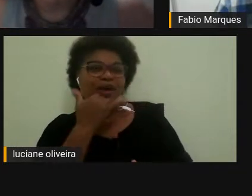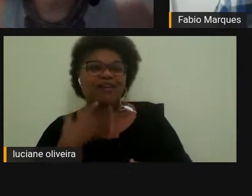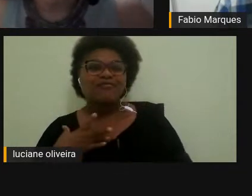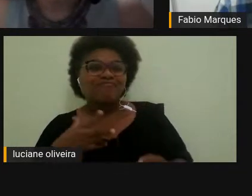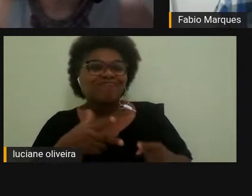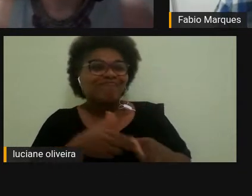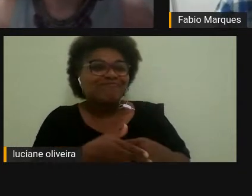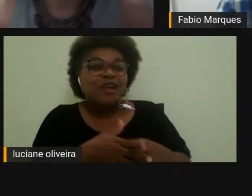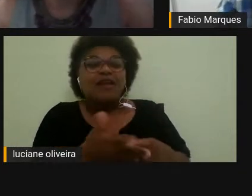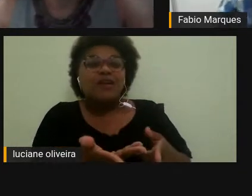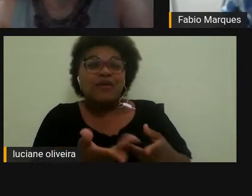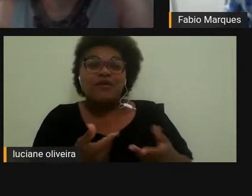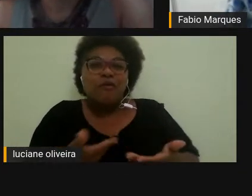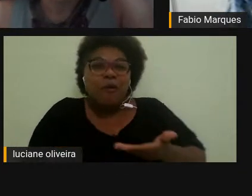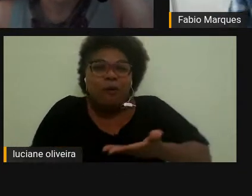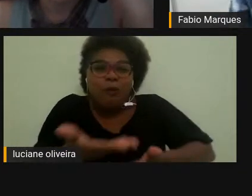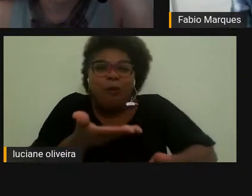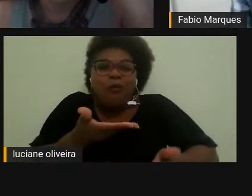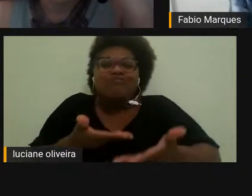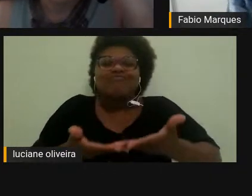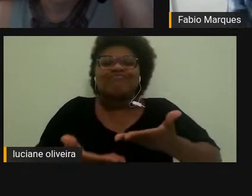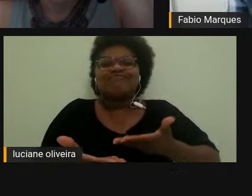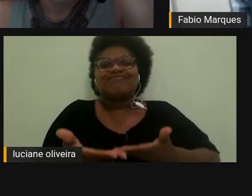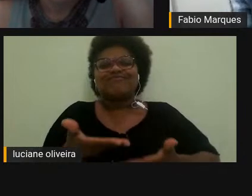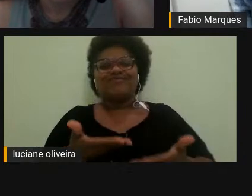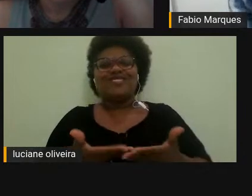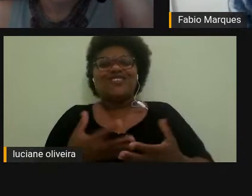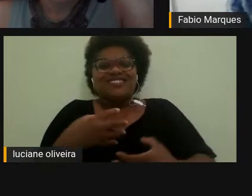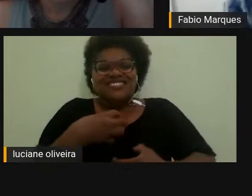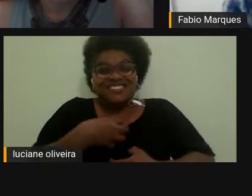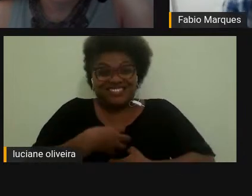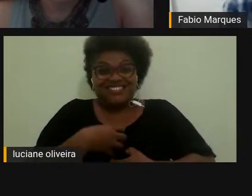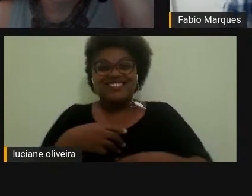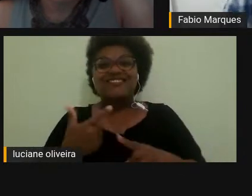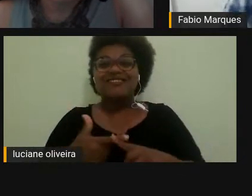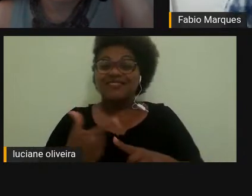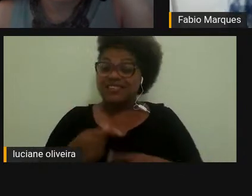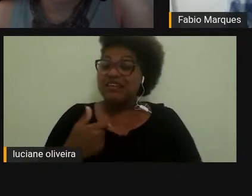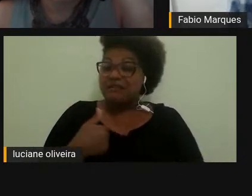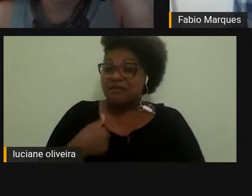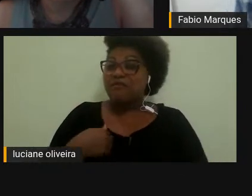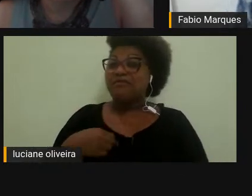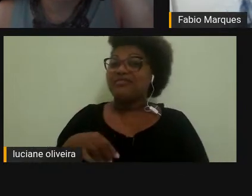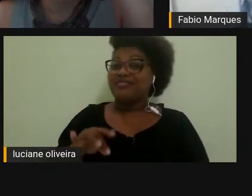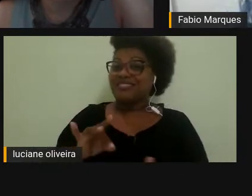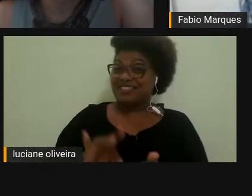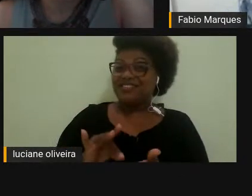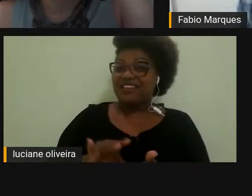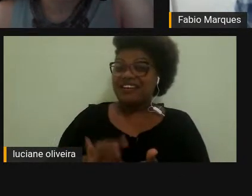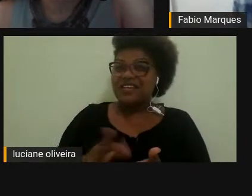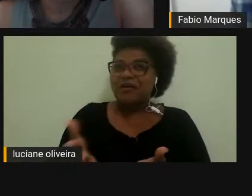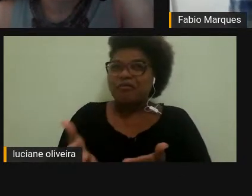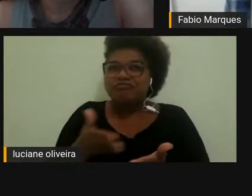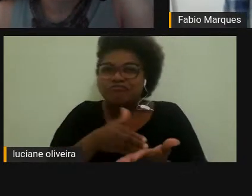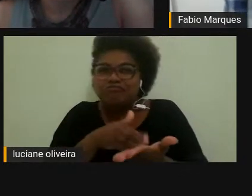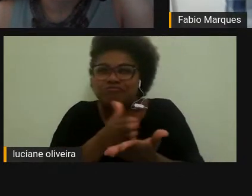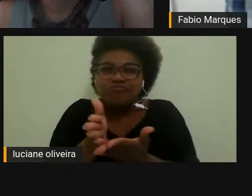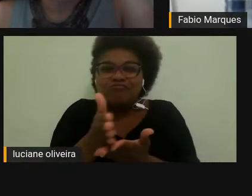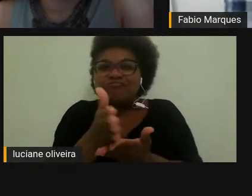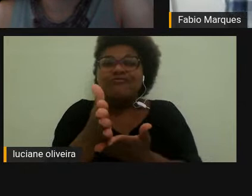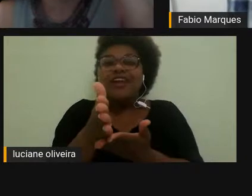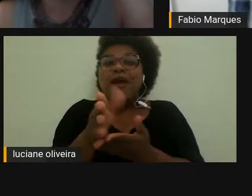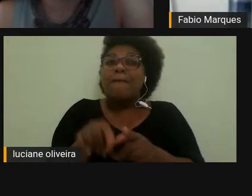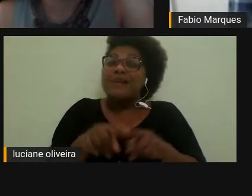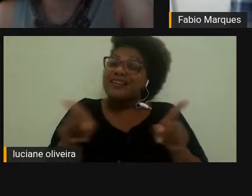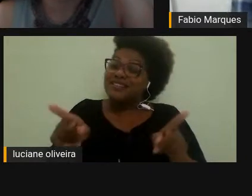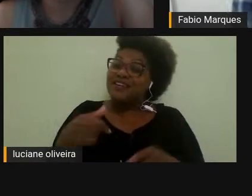assim eu compartilho Compartilha essa sensação porque eu inclusive eu fugir eu costumo dizer que o tema me escolheu